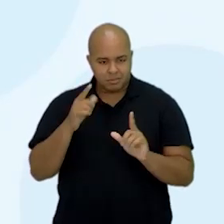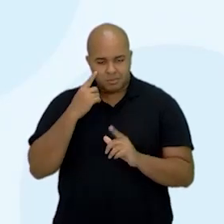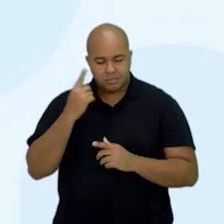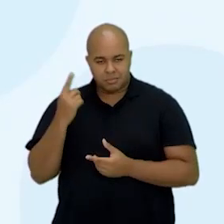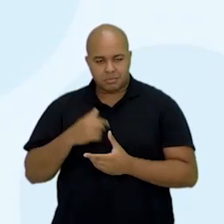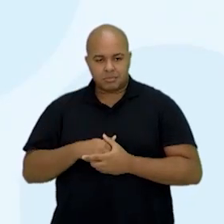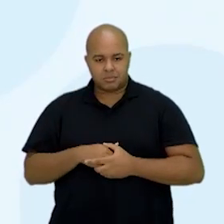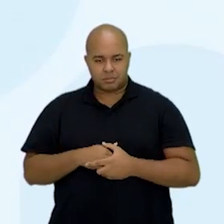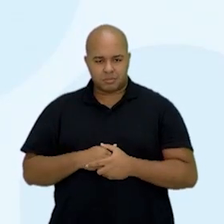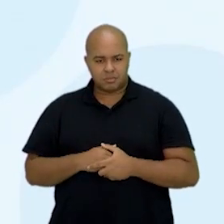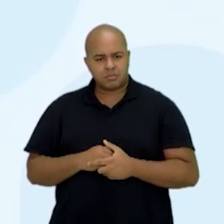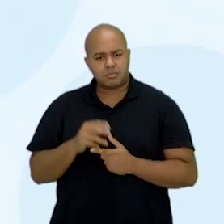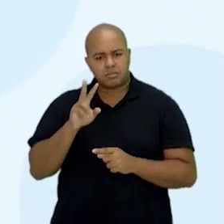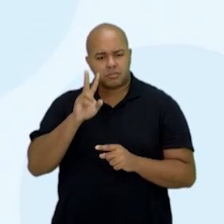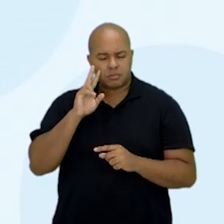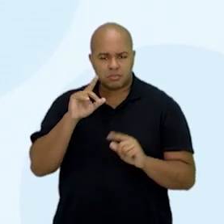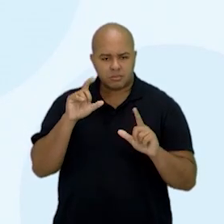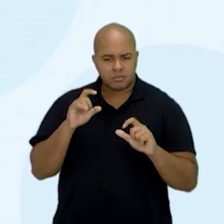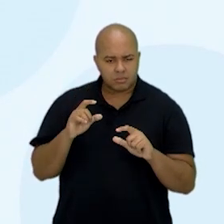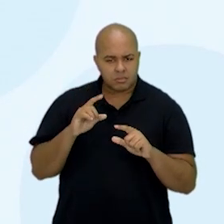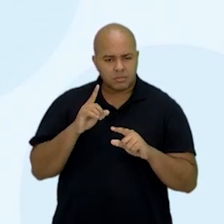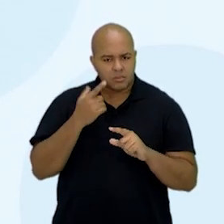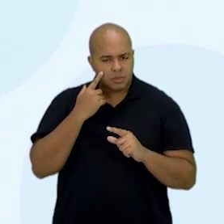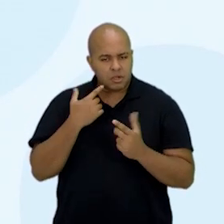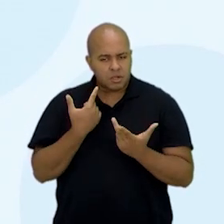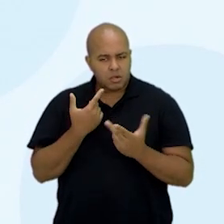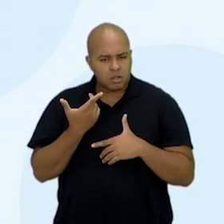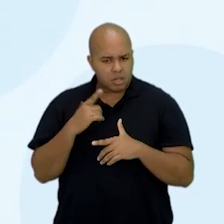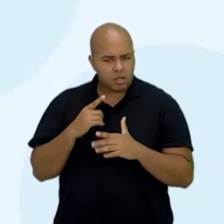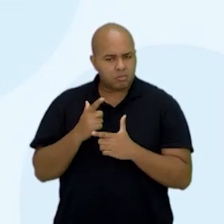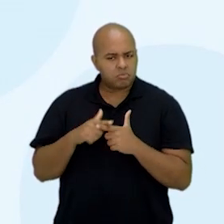ó look at da images